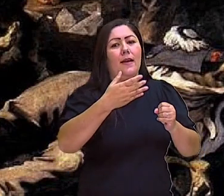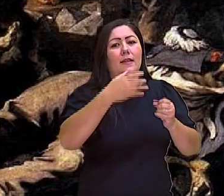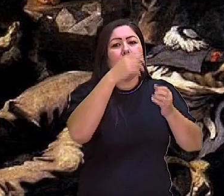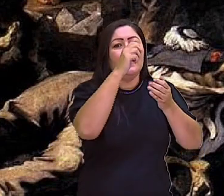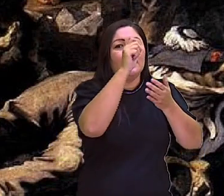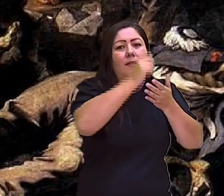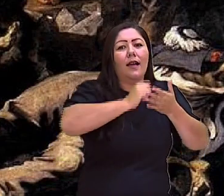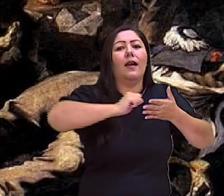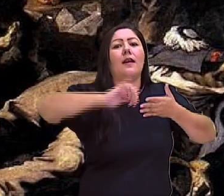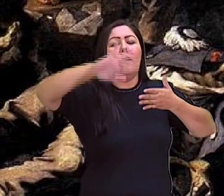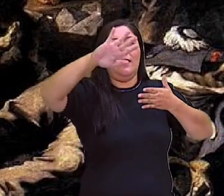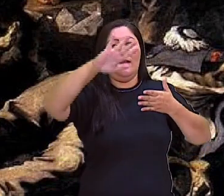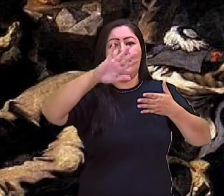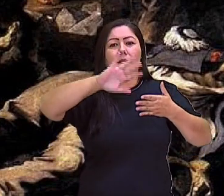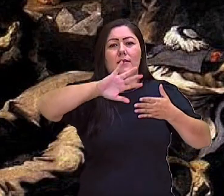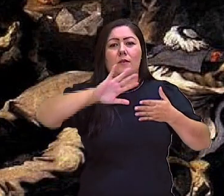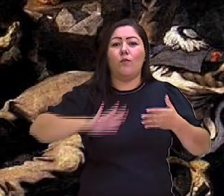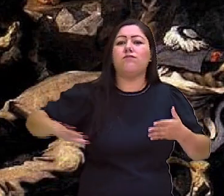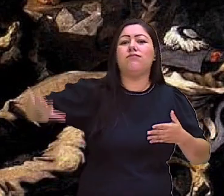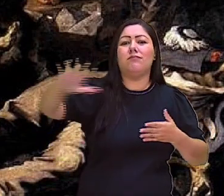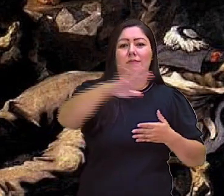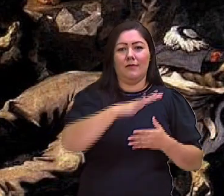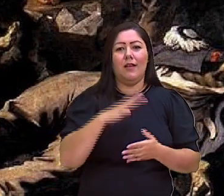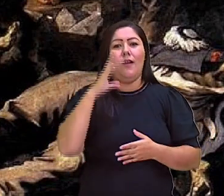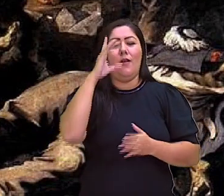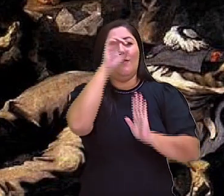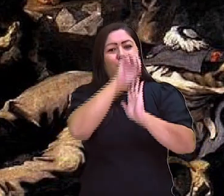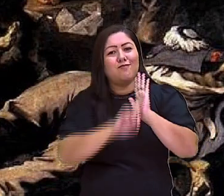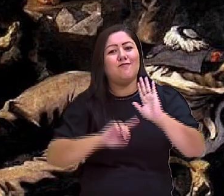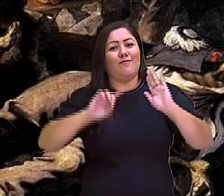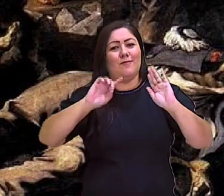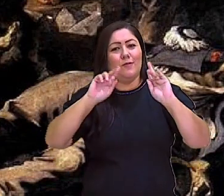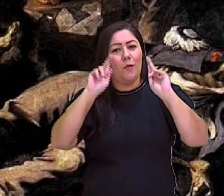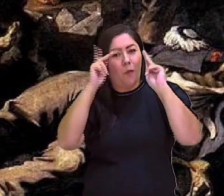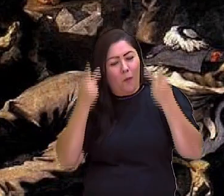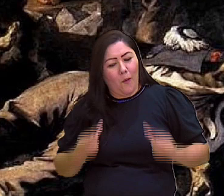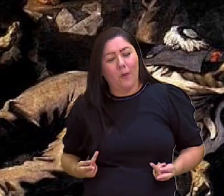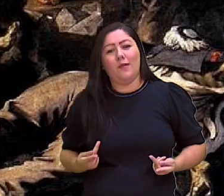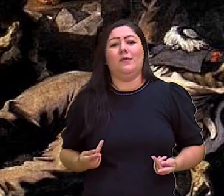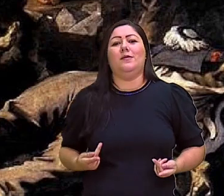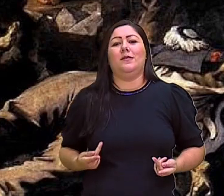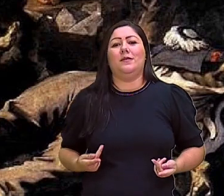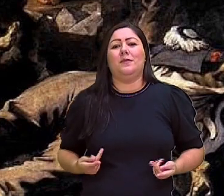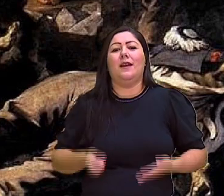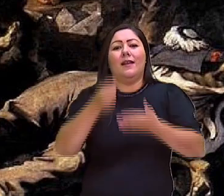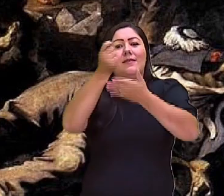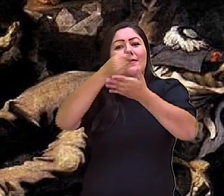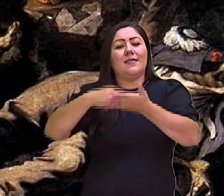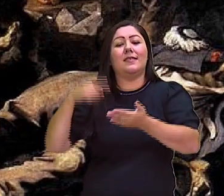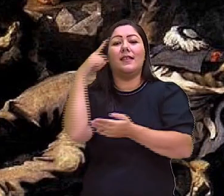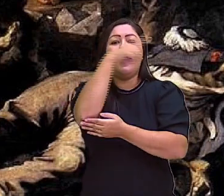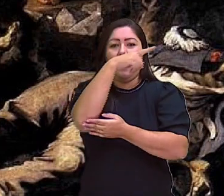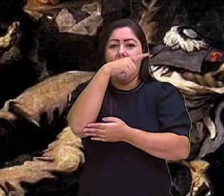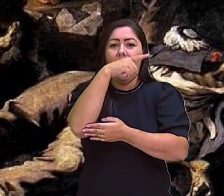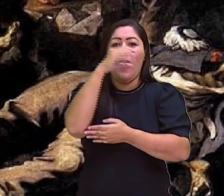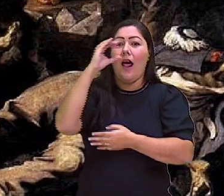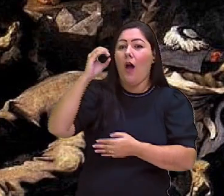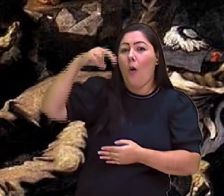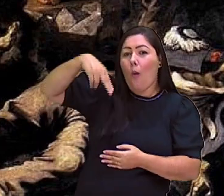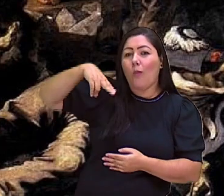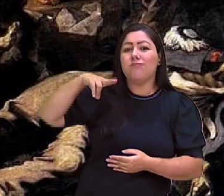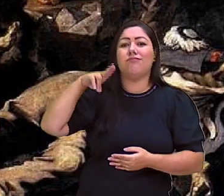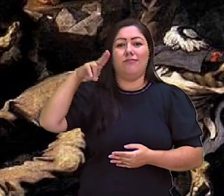Humanos, promulgada pelas Nações Unidas. Vamos ver alguns artigos tratados nessa